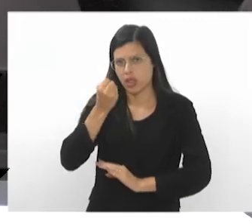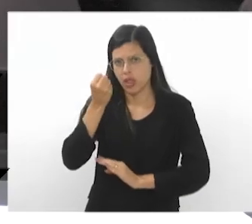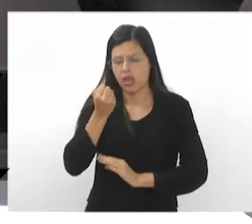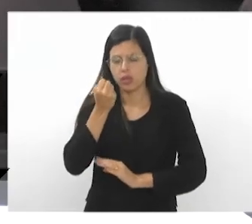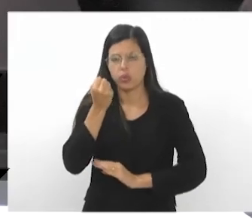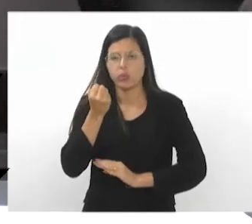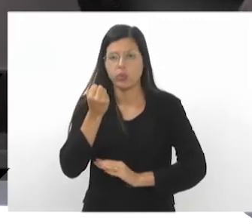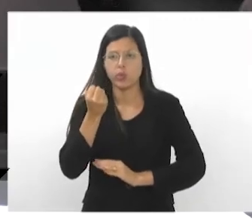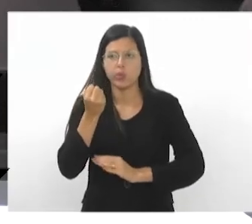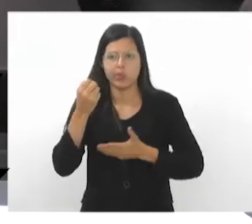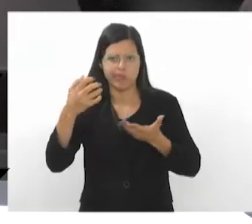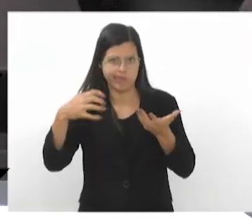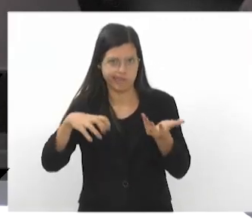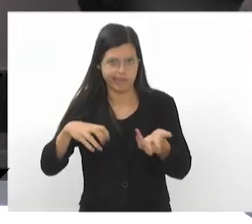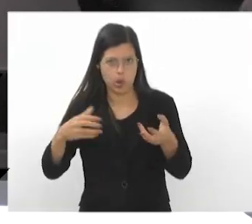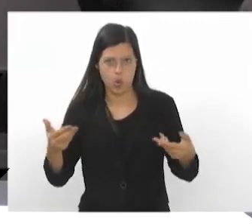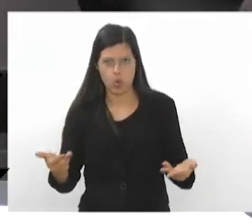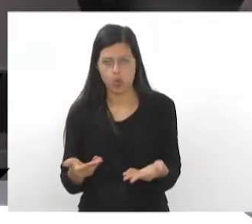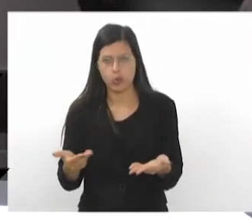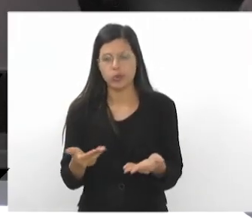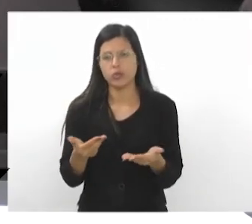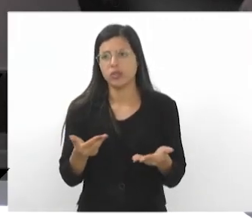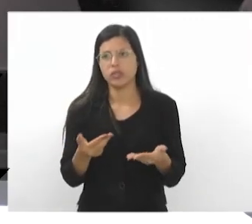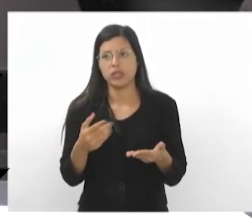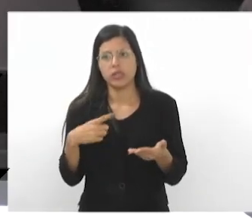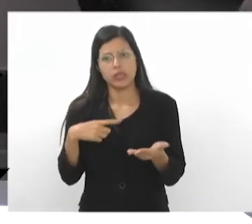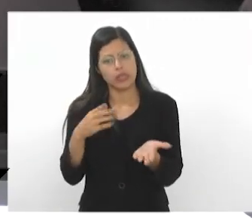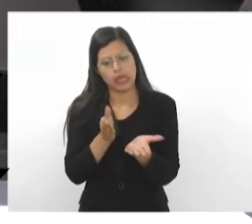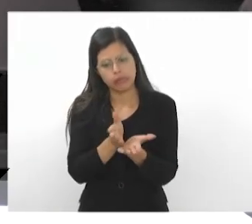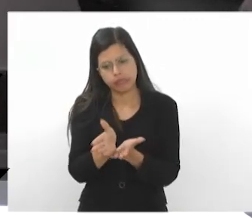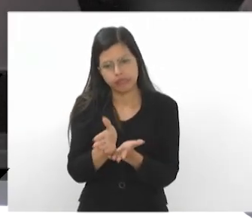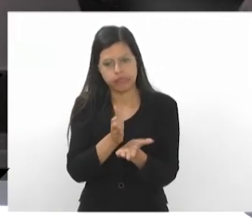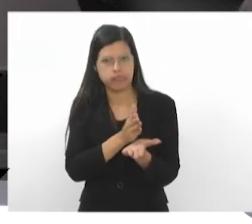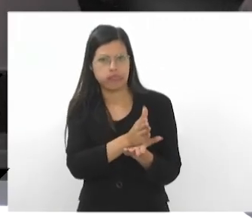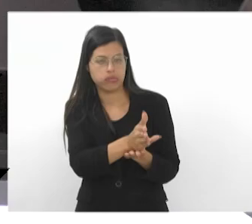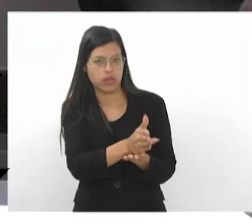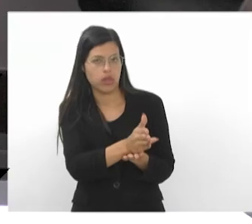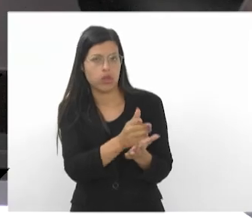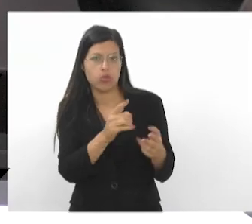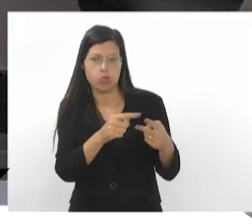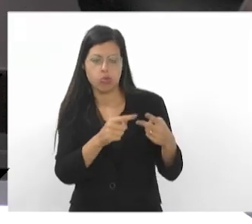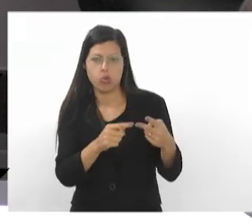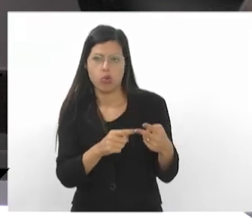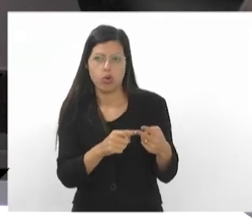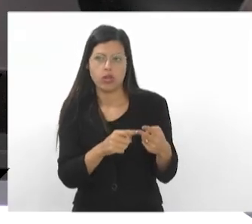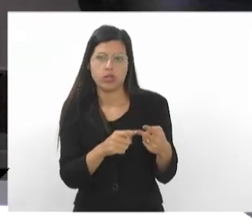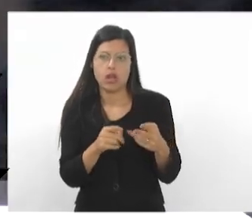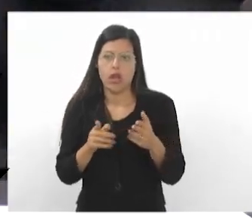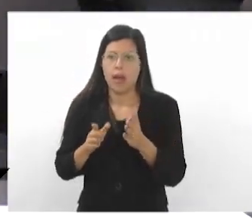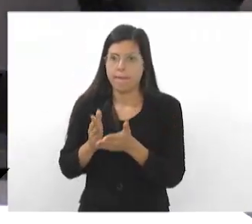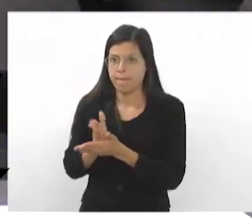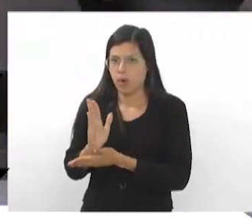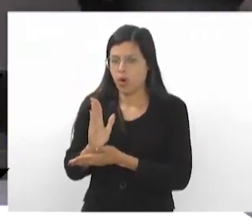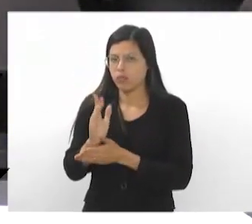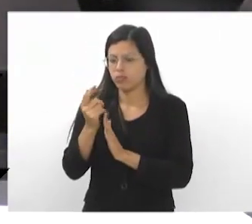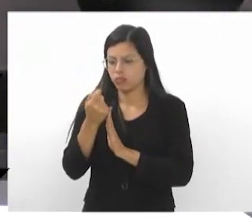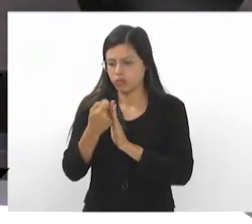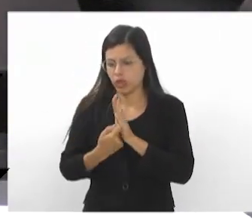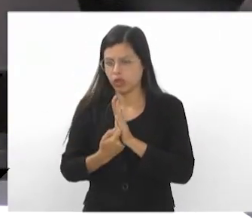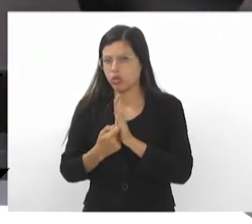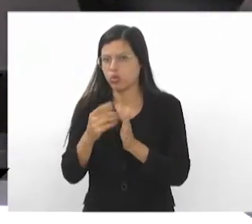tomar... Ele só tem dois caminhos. Ou ele aprova o texto original que saiu do